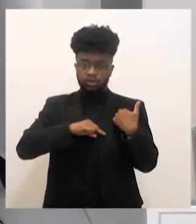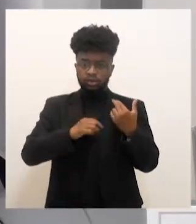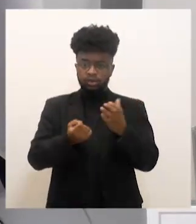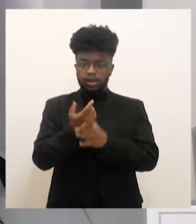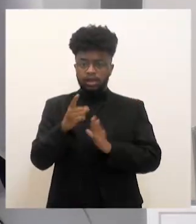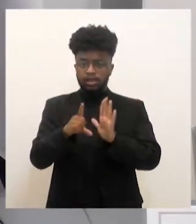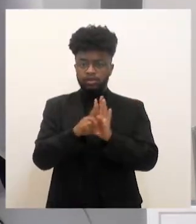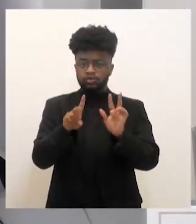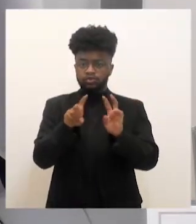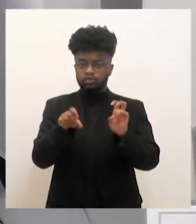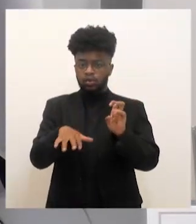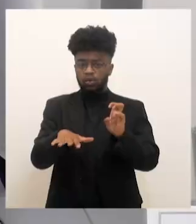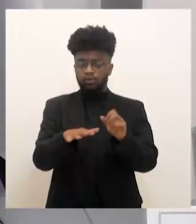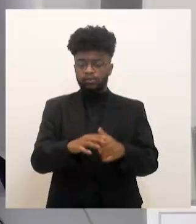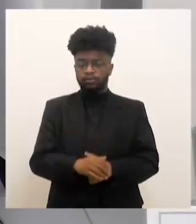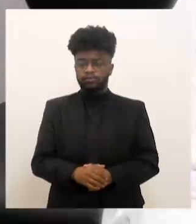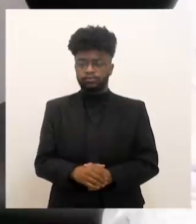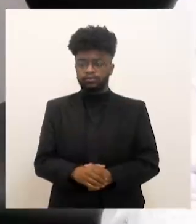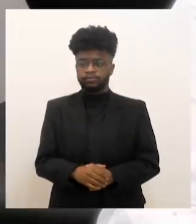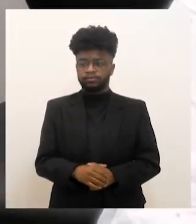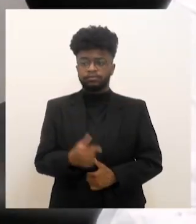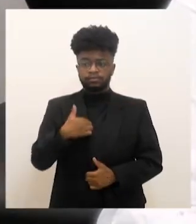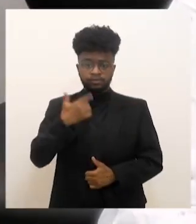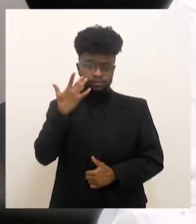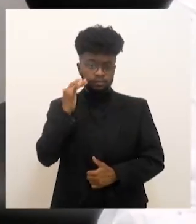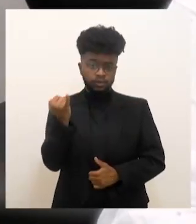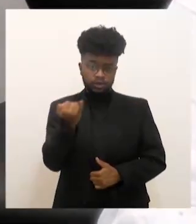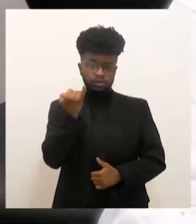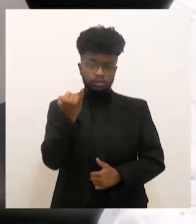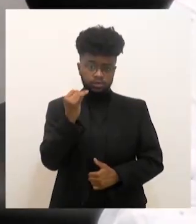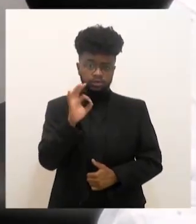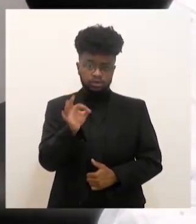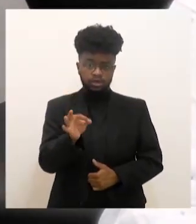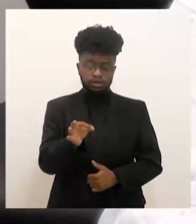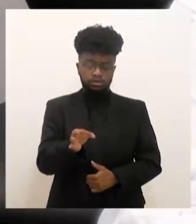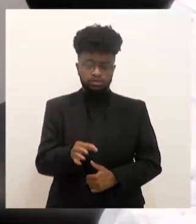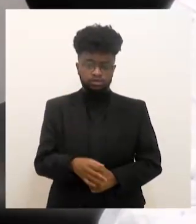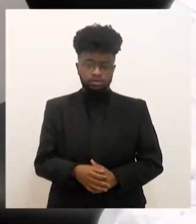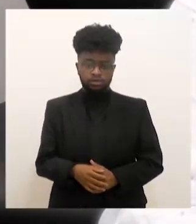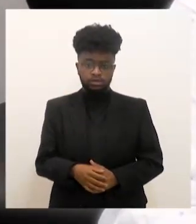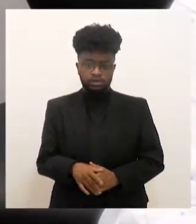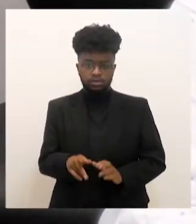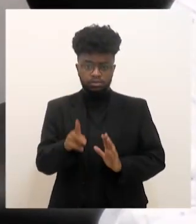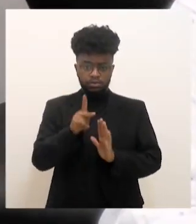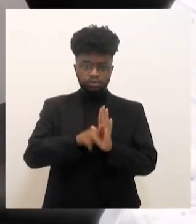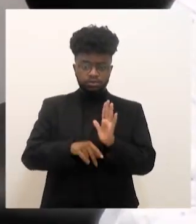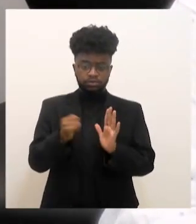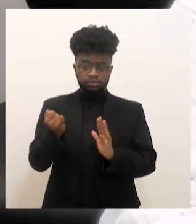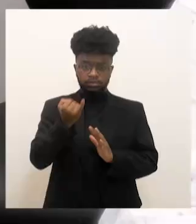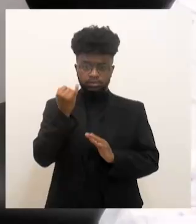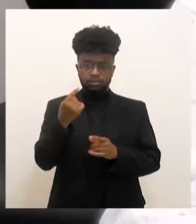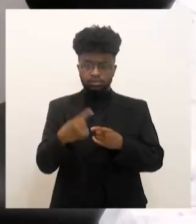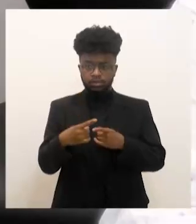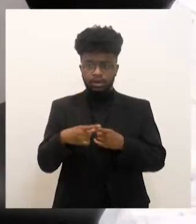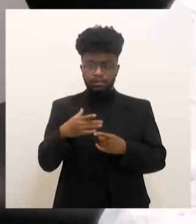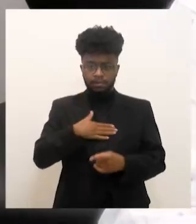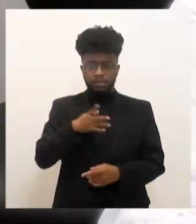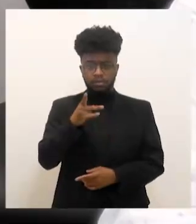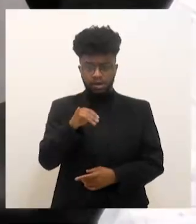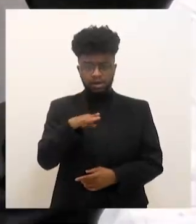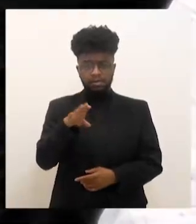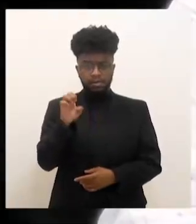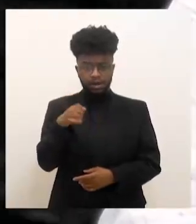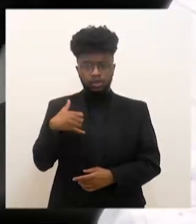tema. Eu acho muito pertinente, inclusive, o projeto. Estou com pais idosos também que toda